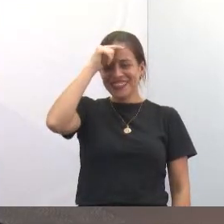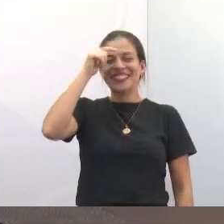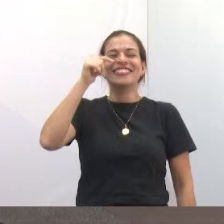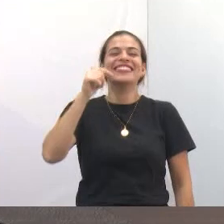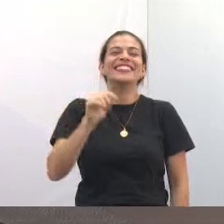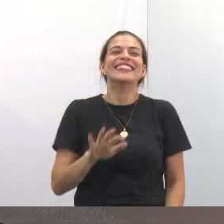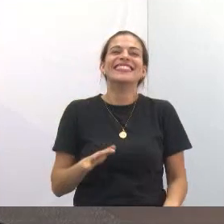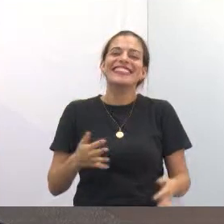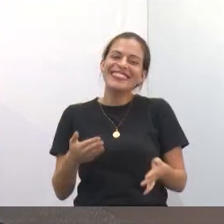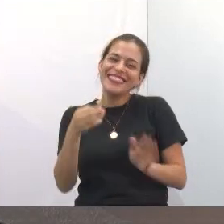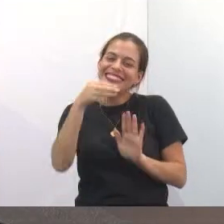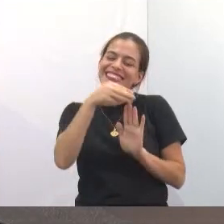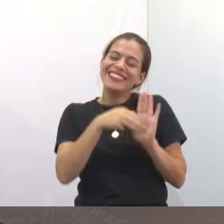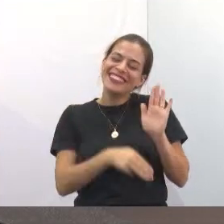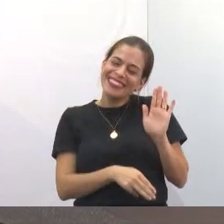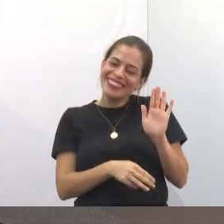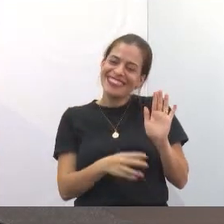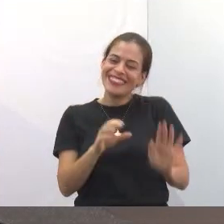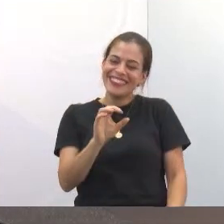informações. Segue o memorando